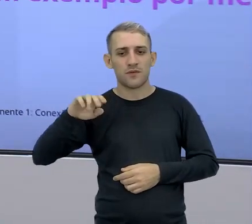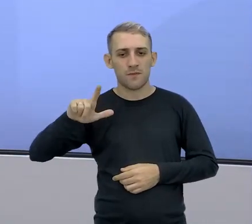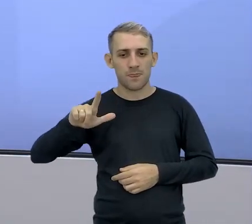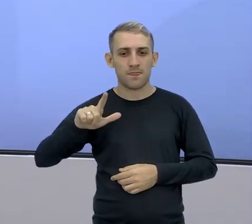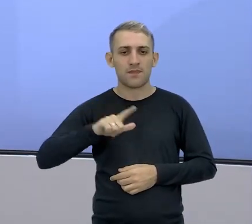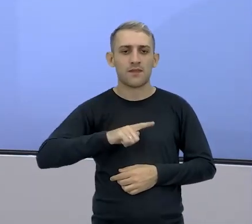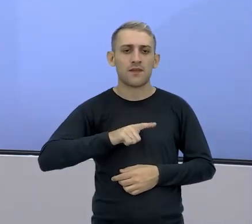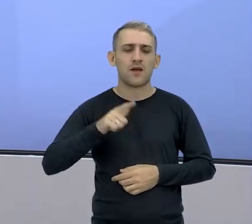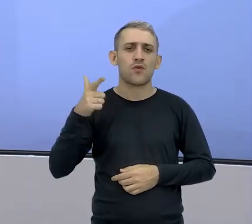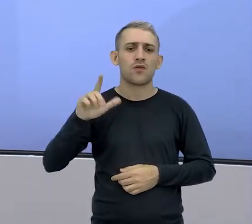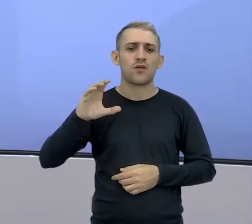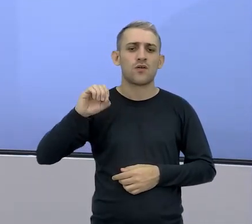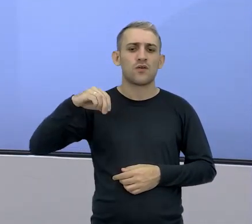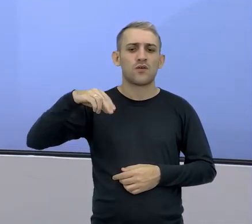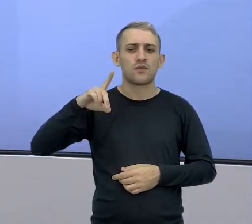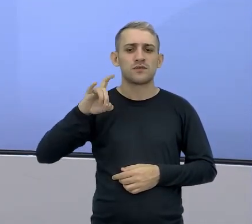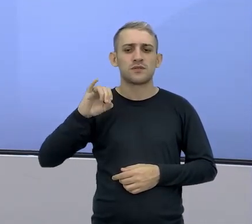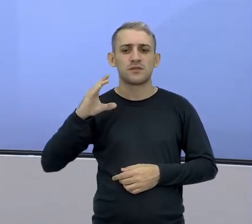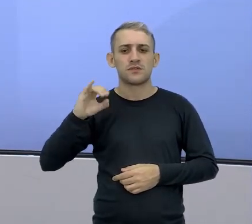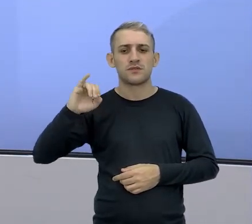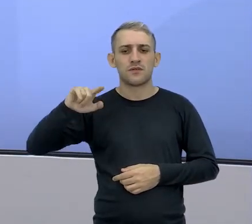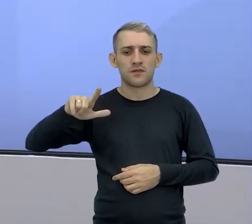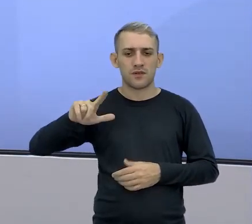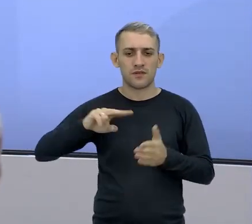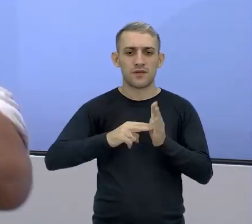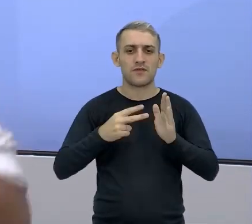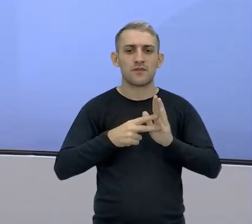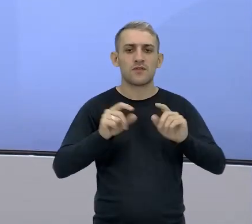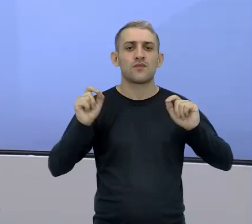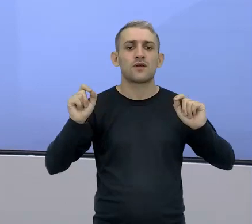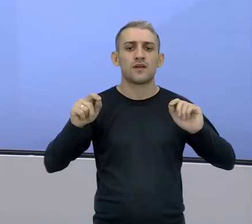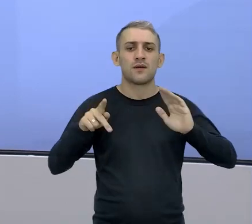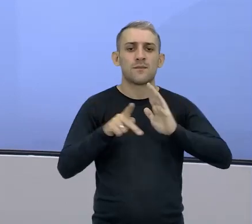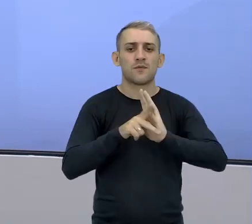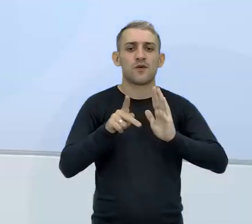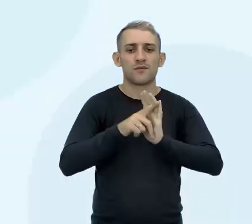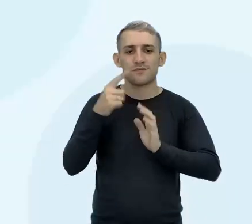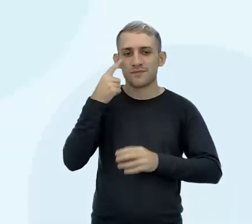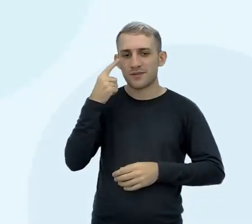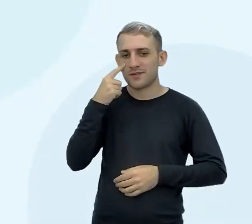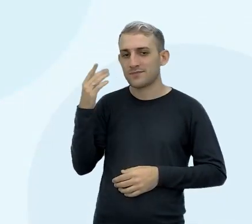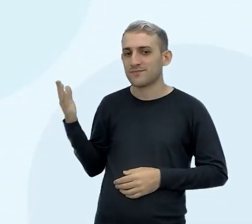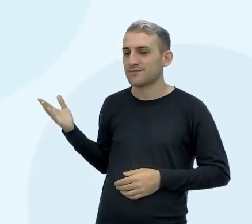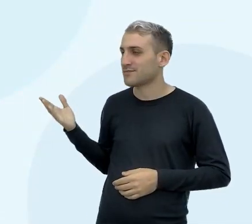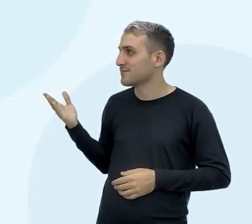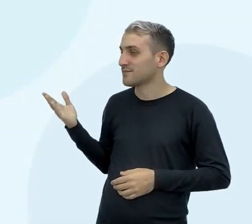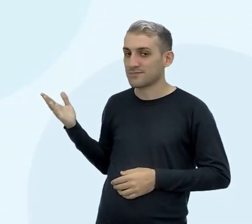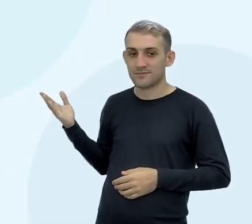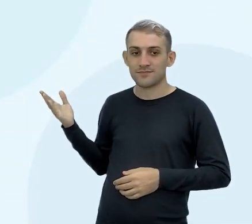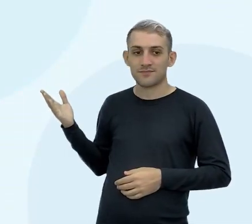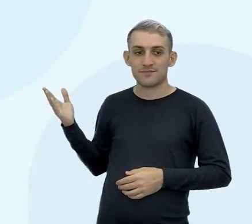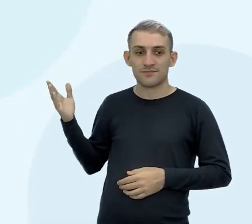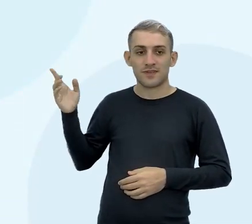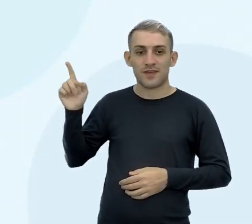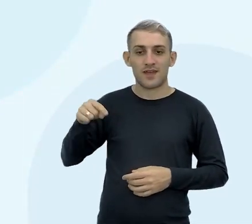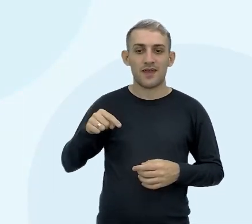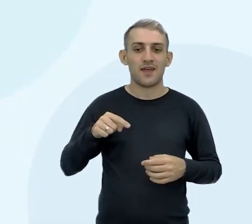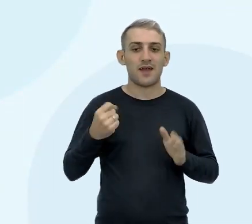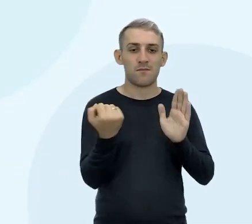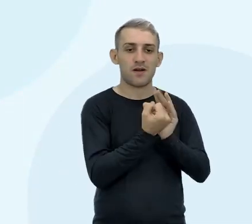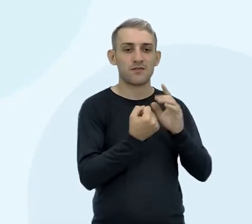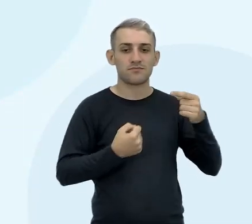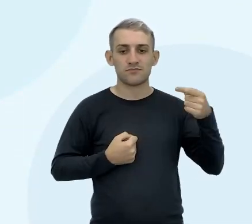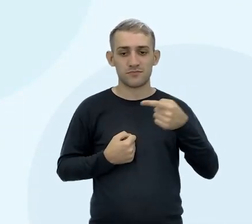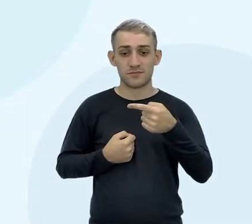de condicional, gente, não esqueça, condicional é essa ideia do centão que está aparecendo para vocês, que o símbolo é essa setinha.